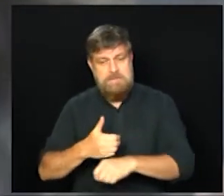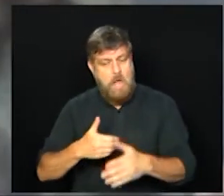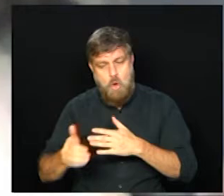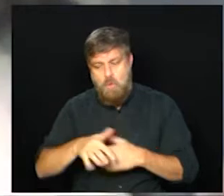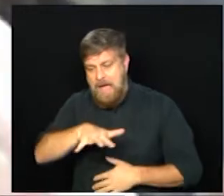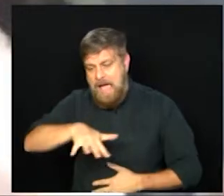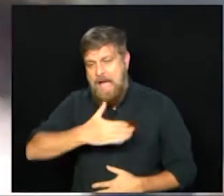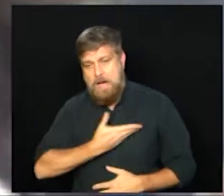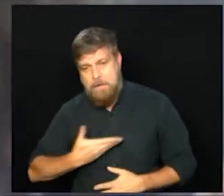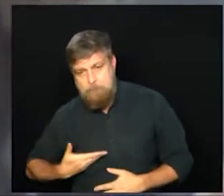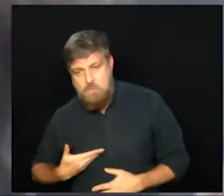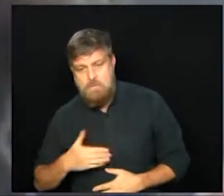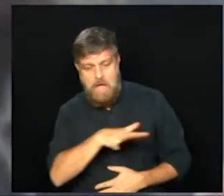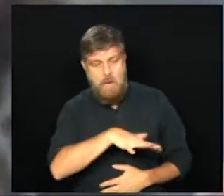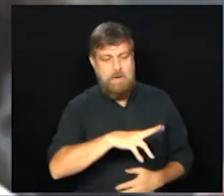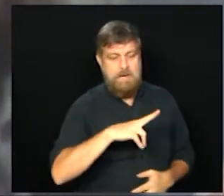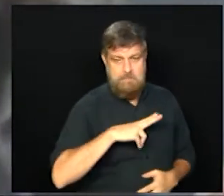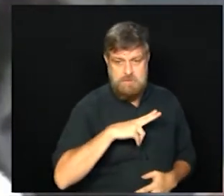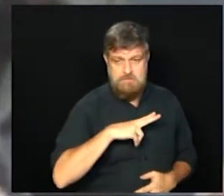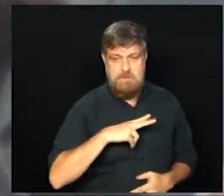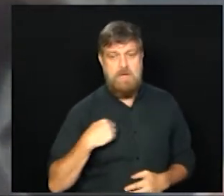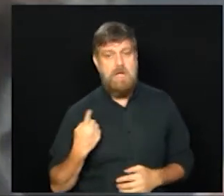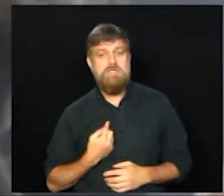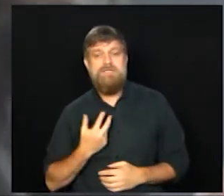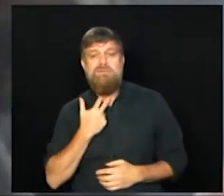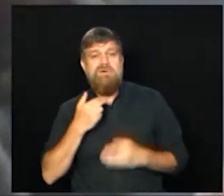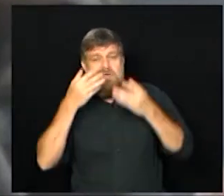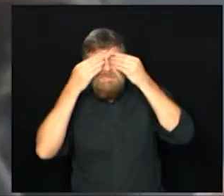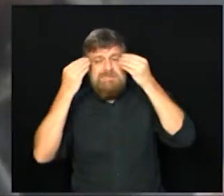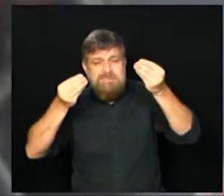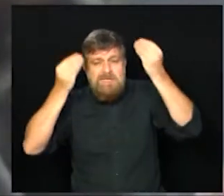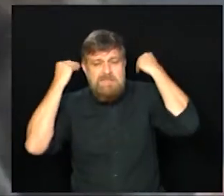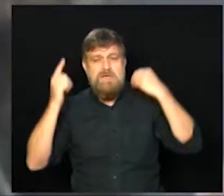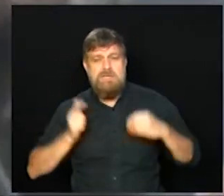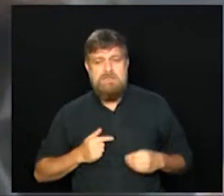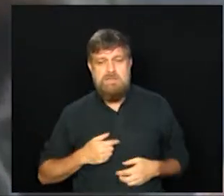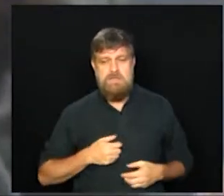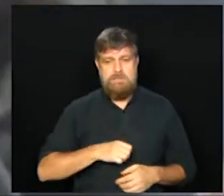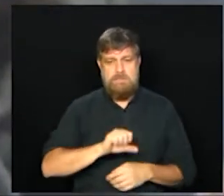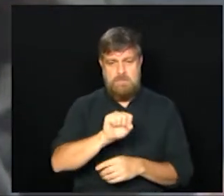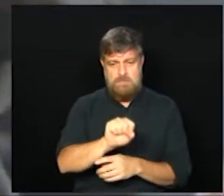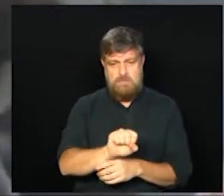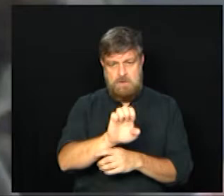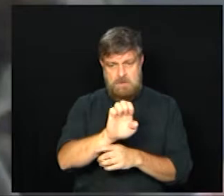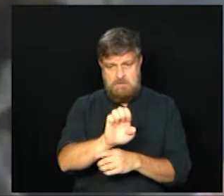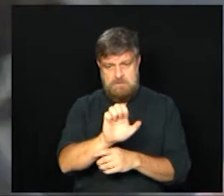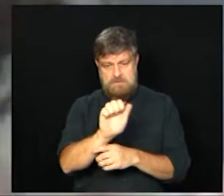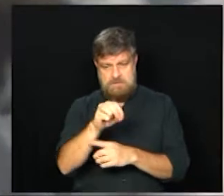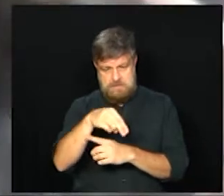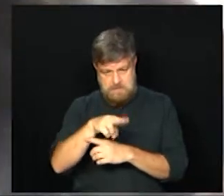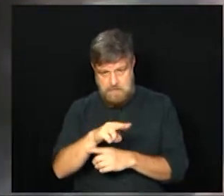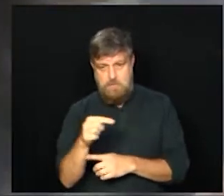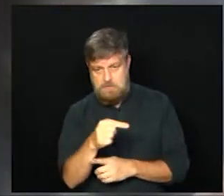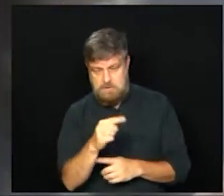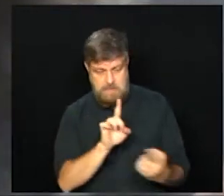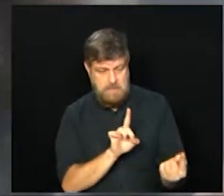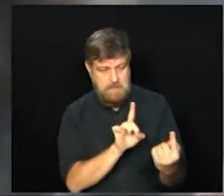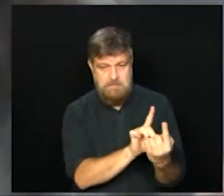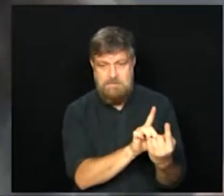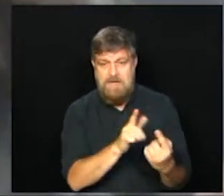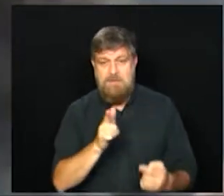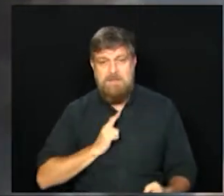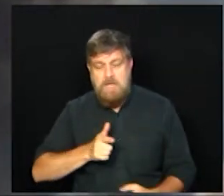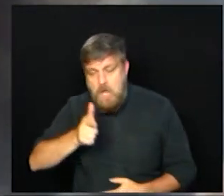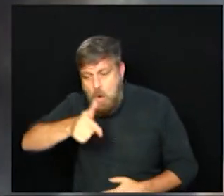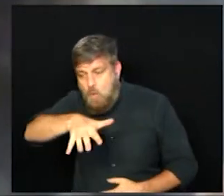pública, seja eles da rede privada. Nós não podemos esquecer, tem o SEAMO, ok, que faz os atendimentos, mas a gente tem o SESC,